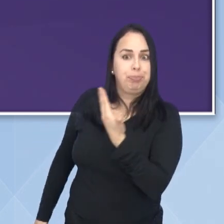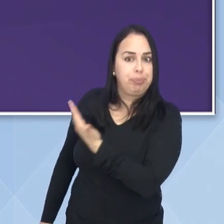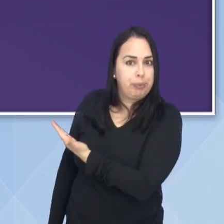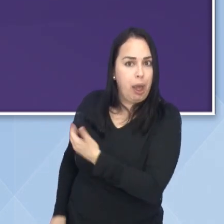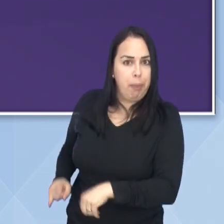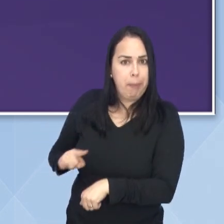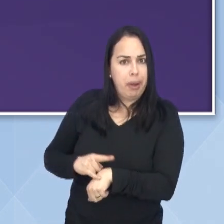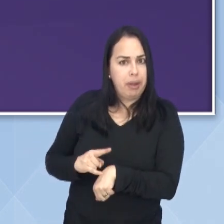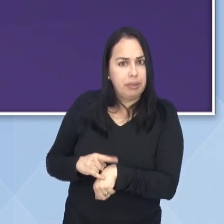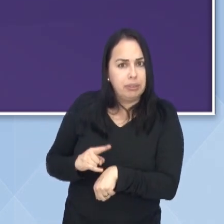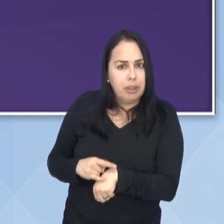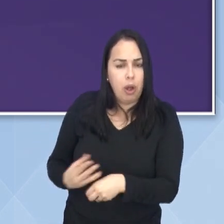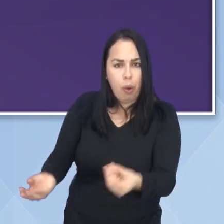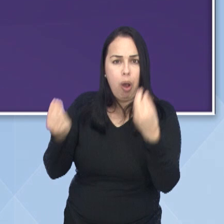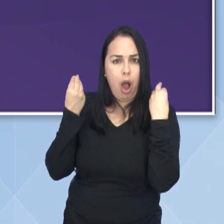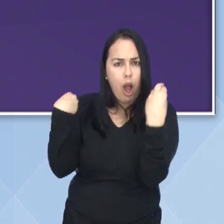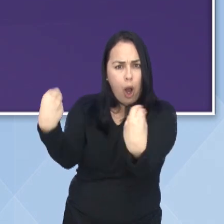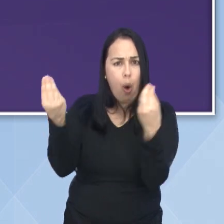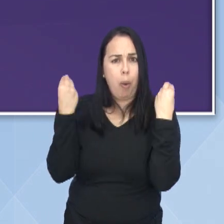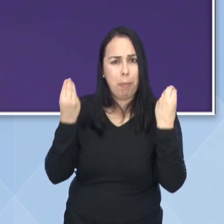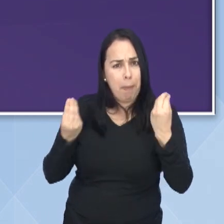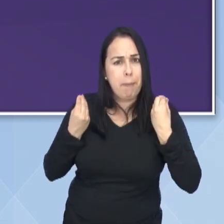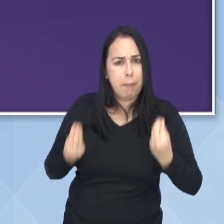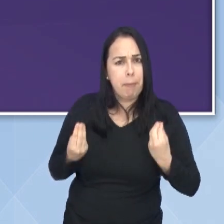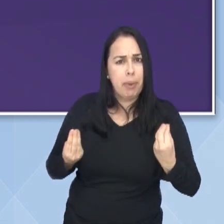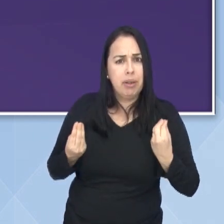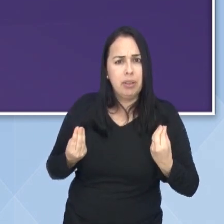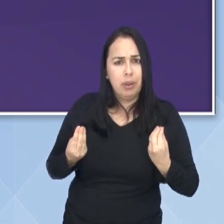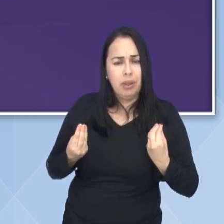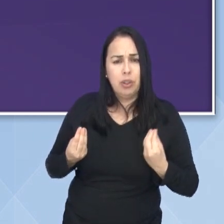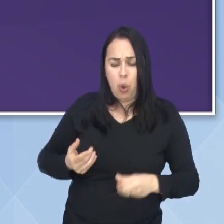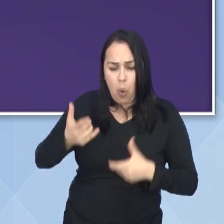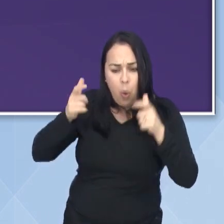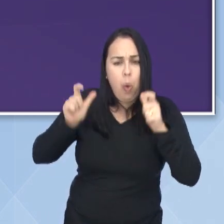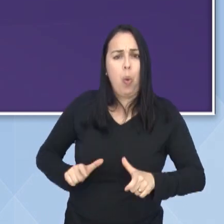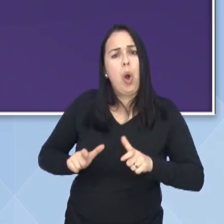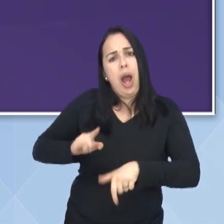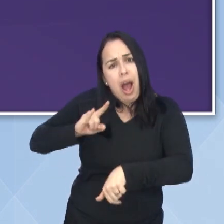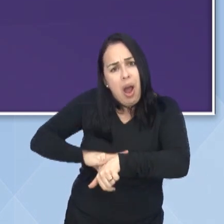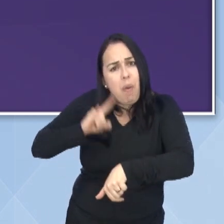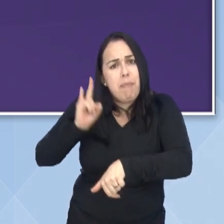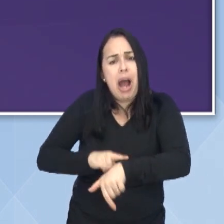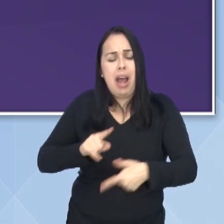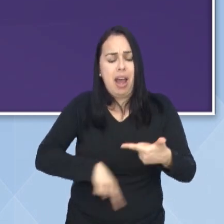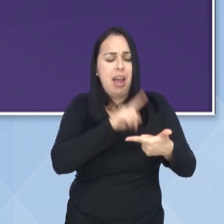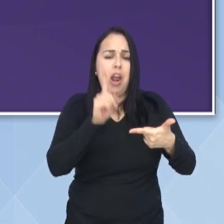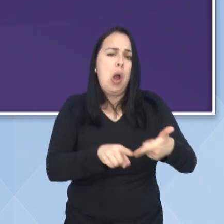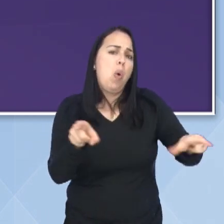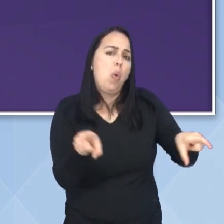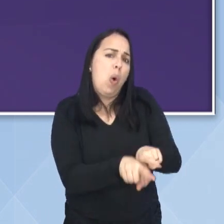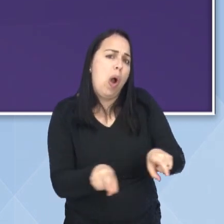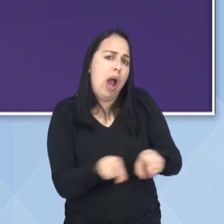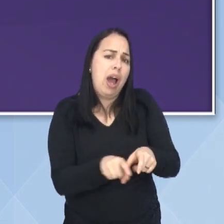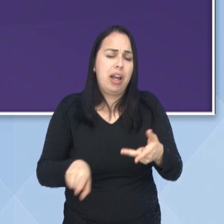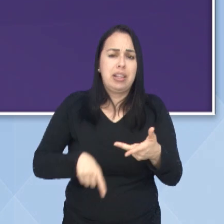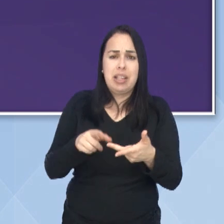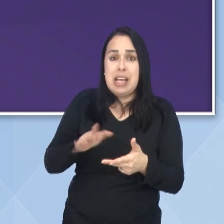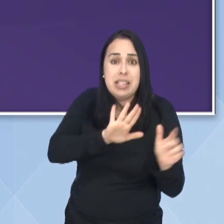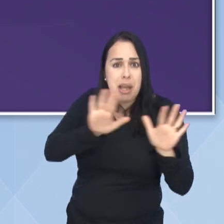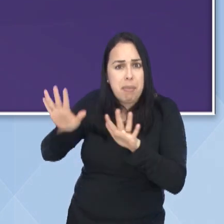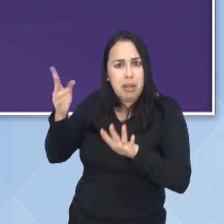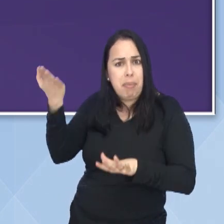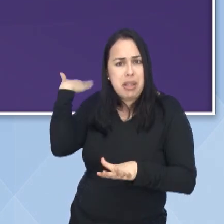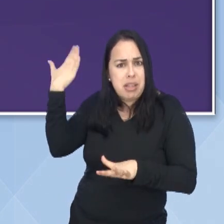isso. Como pode um vestiário, um campo, uma quadra? Semana passada eu mostrei